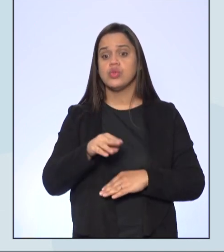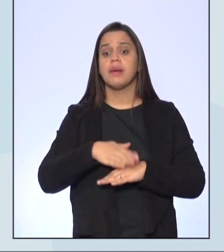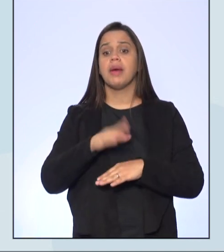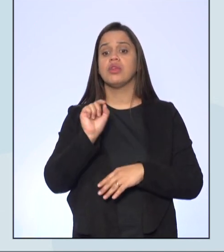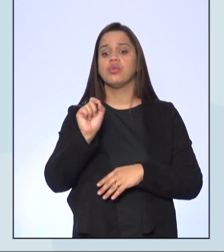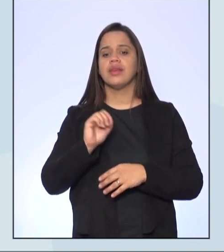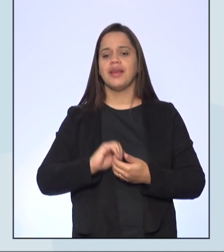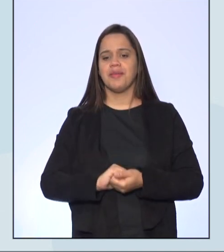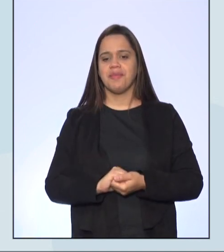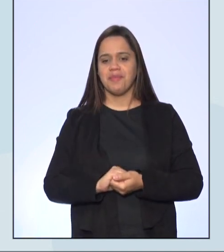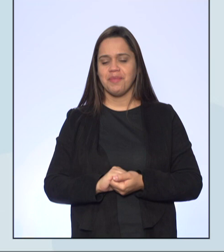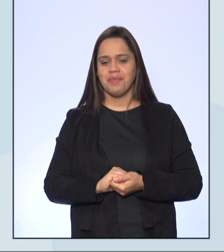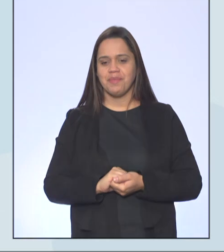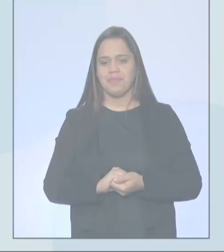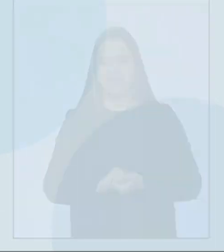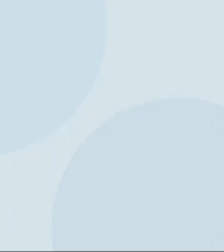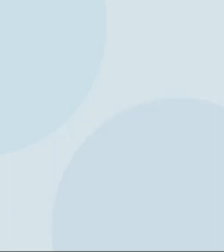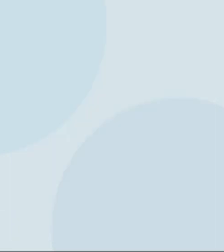responder.